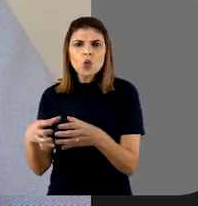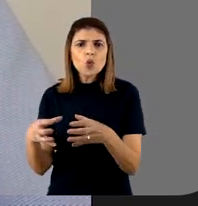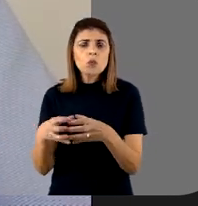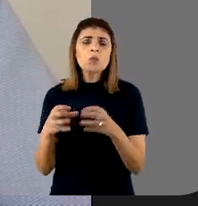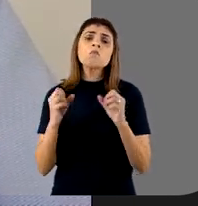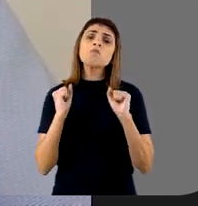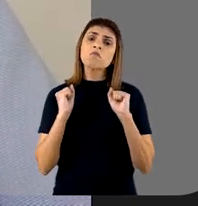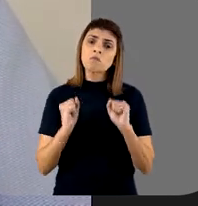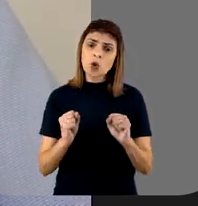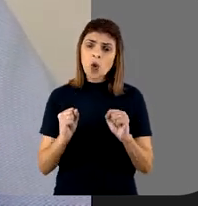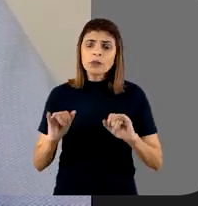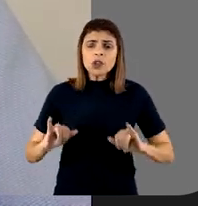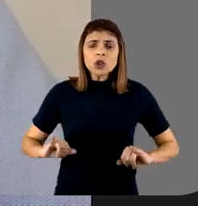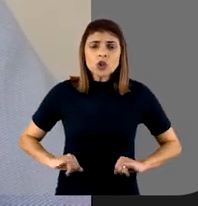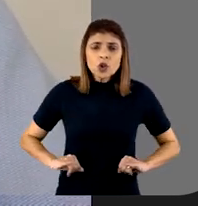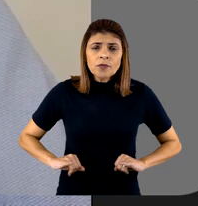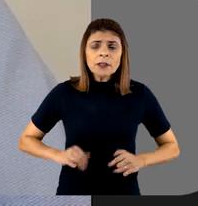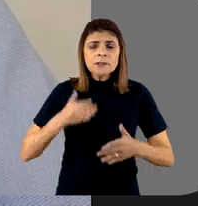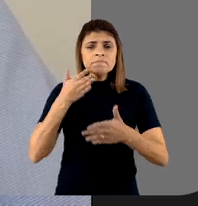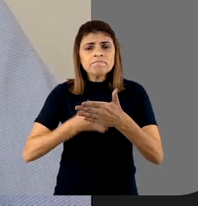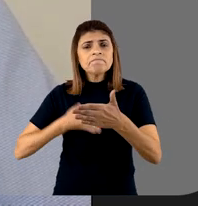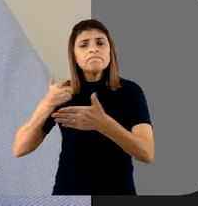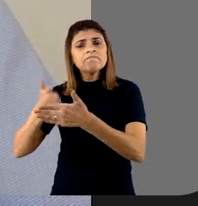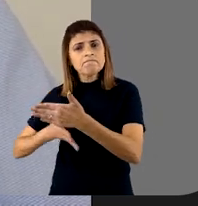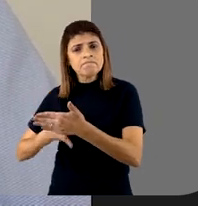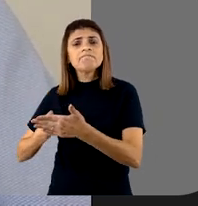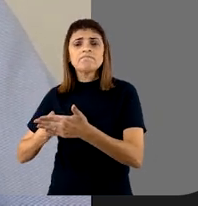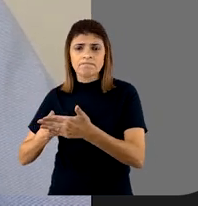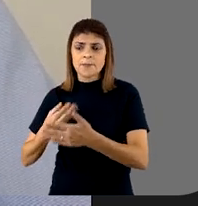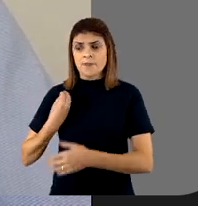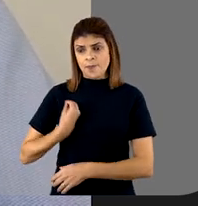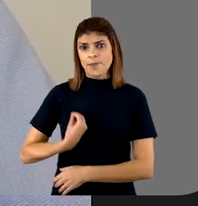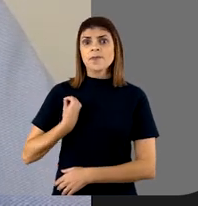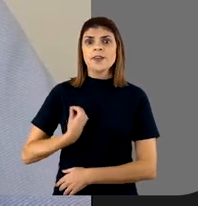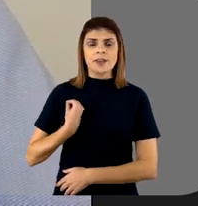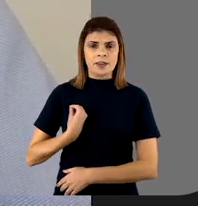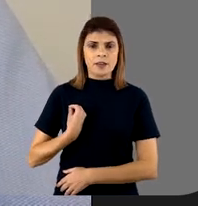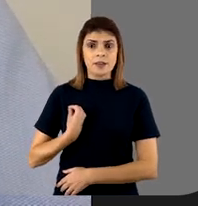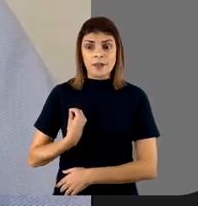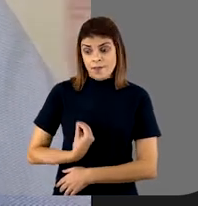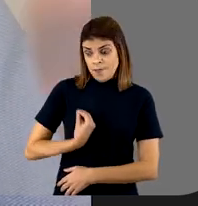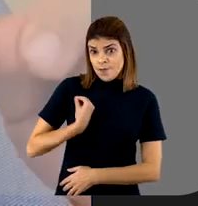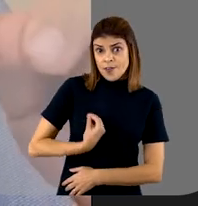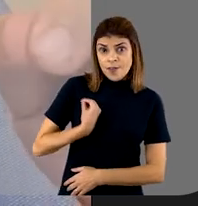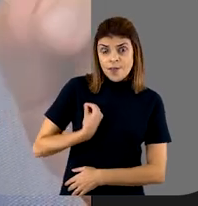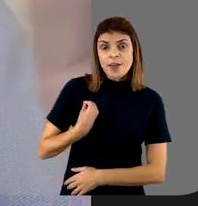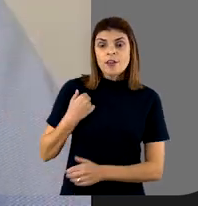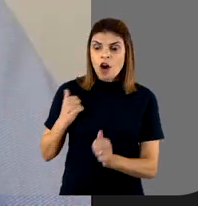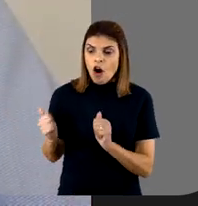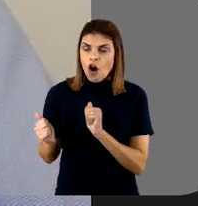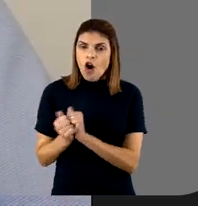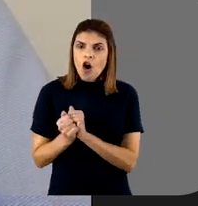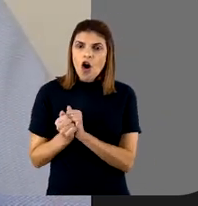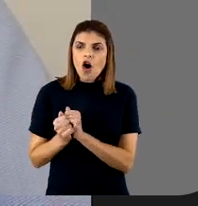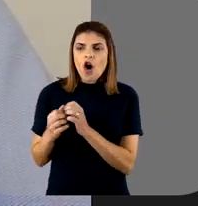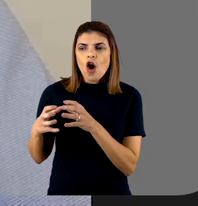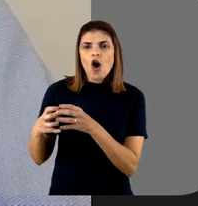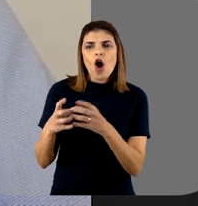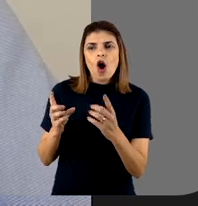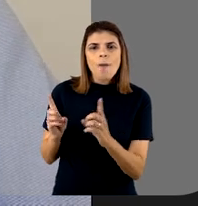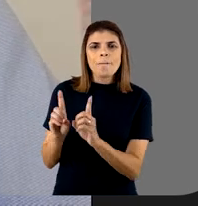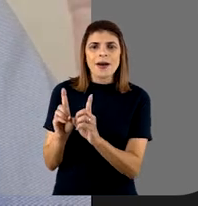grupo, torna esse sofrimento possível de ser vivido, porque vivido em companhia dos